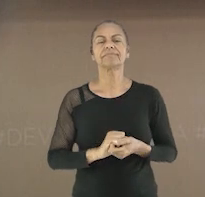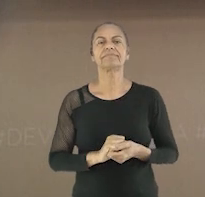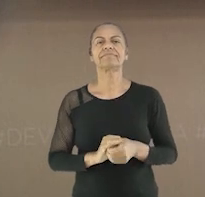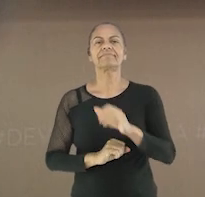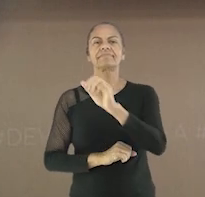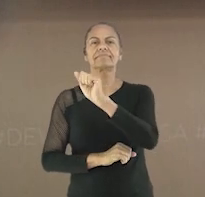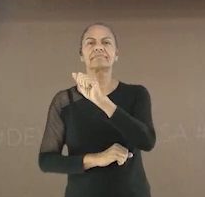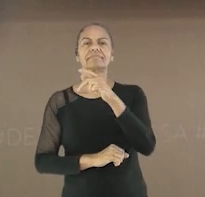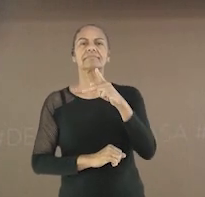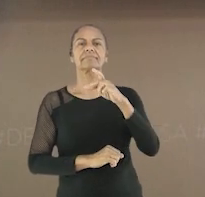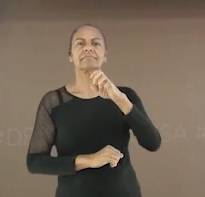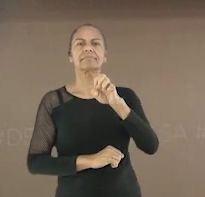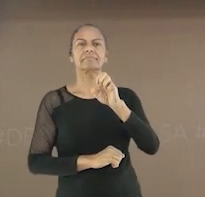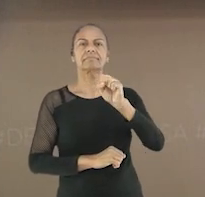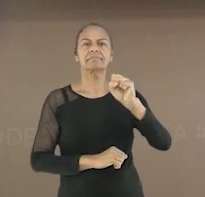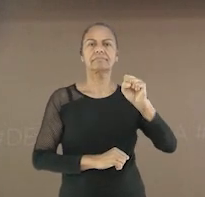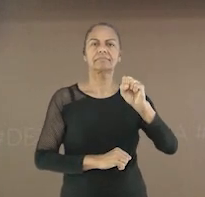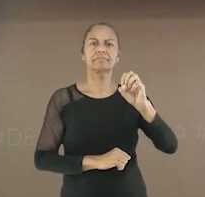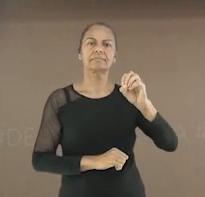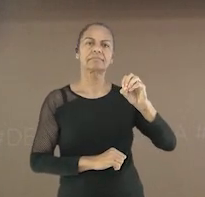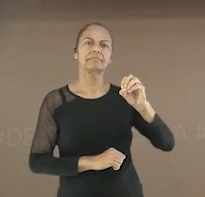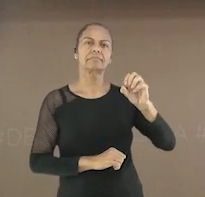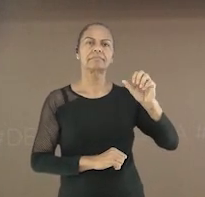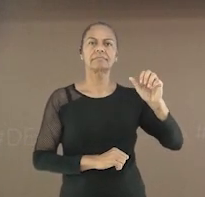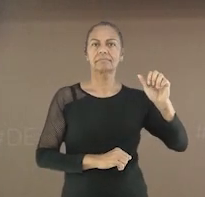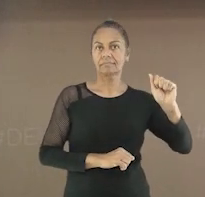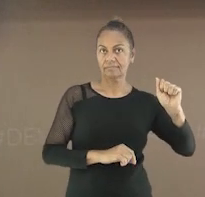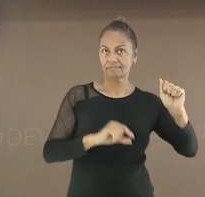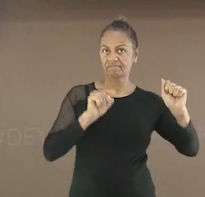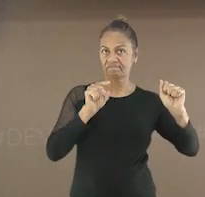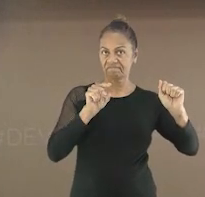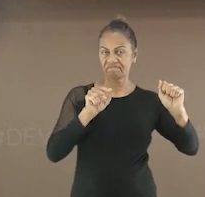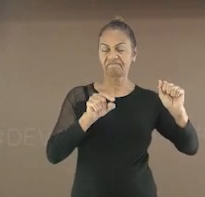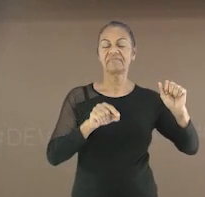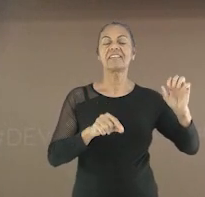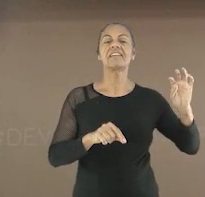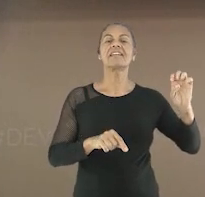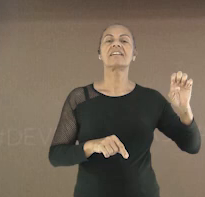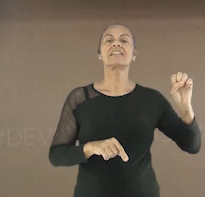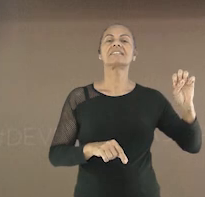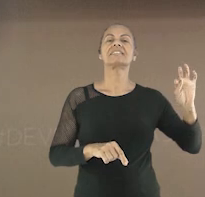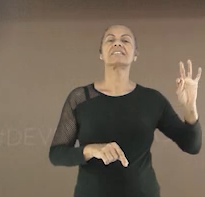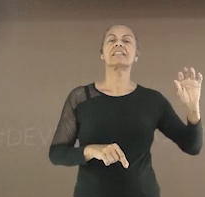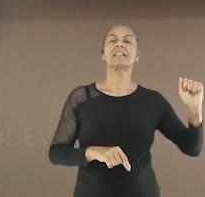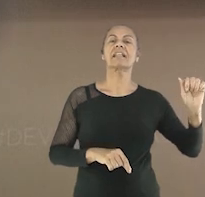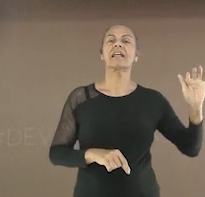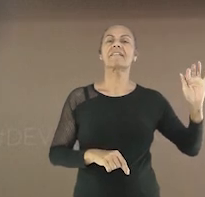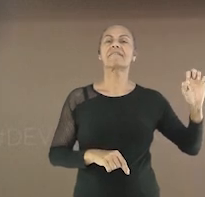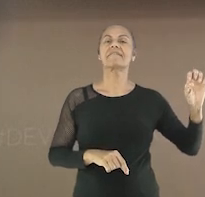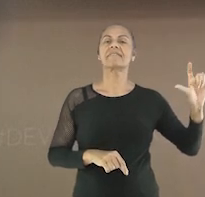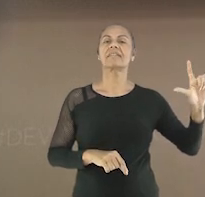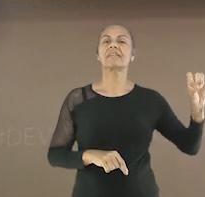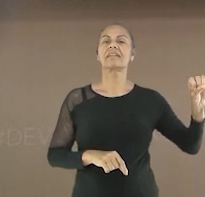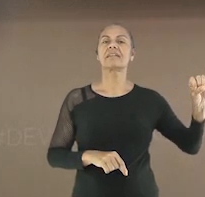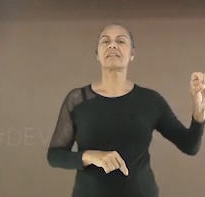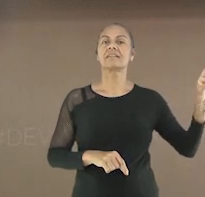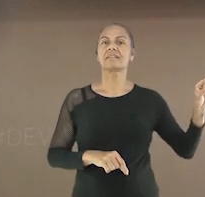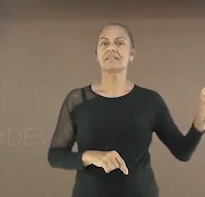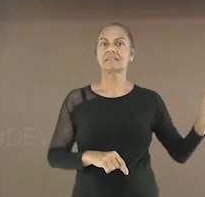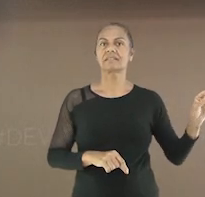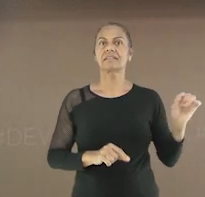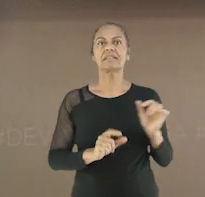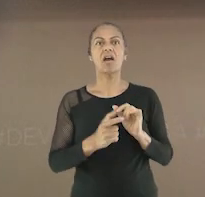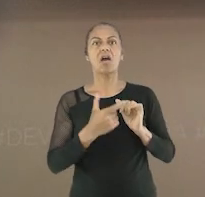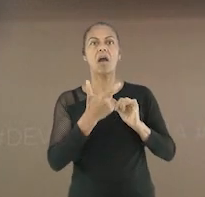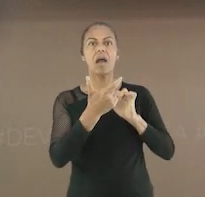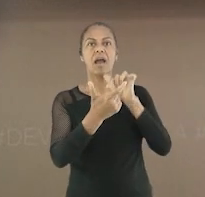pessoa está feliz. Neste caso, a palavra pessoa é um substantivo comum. Veja só essa